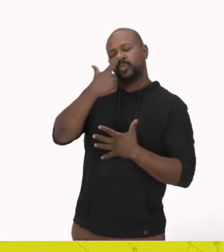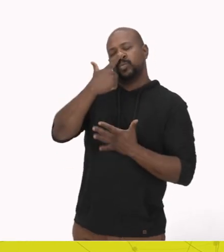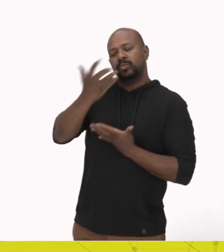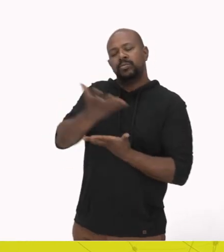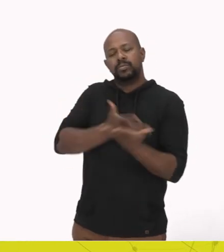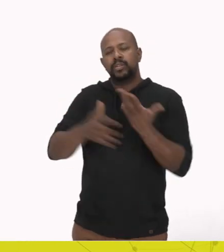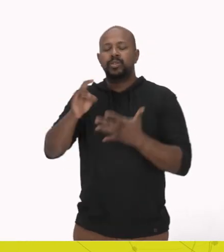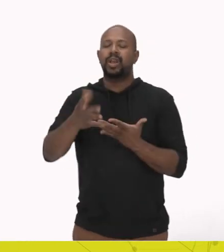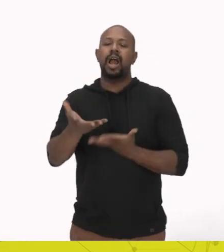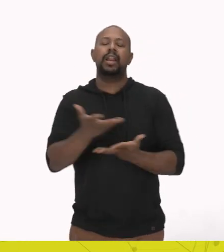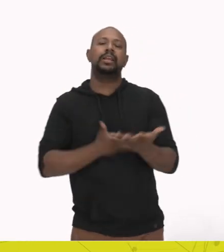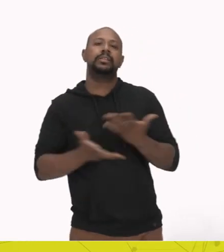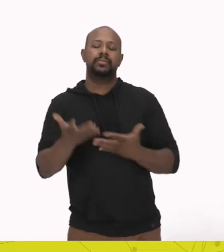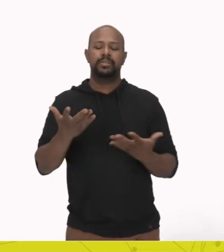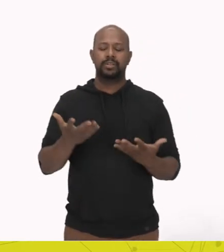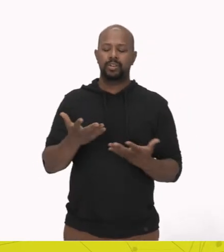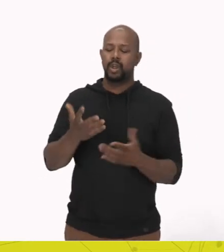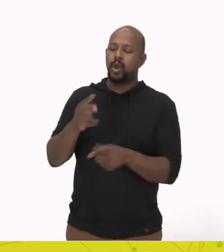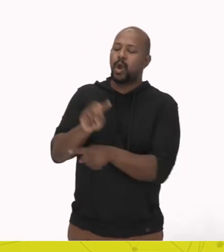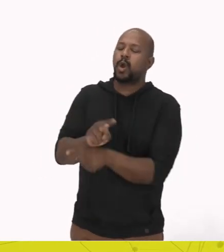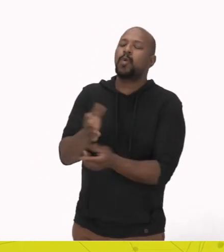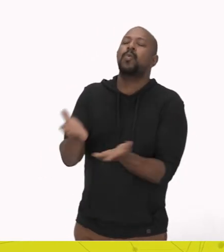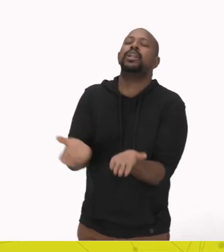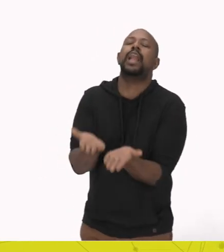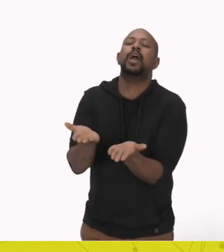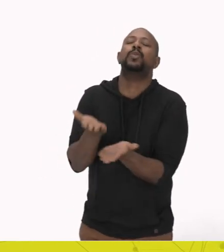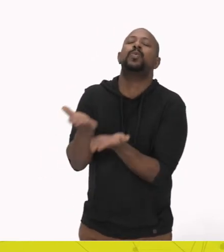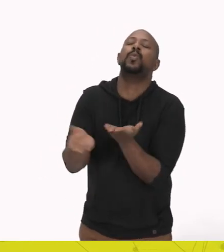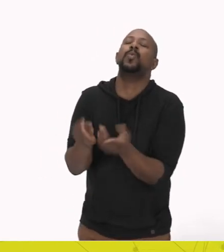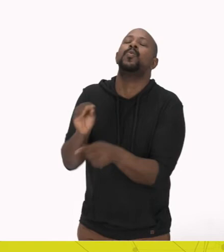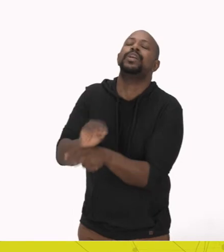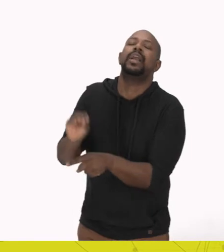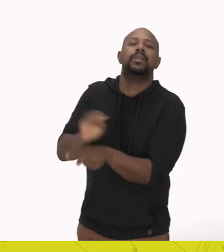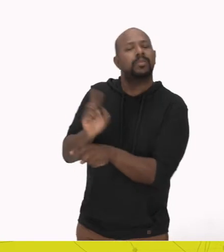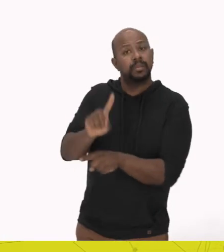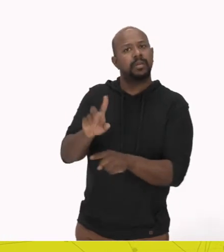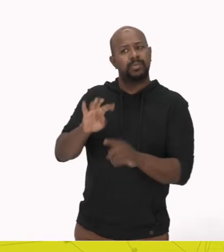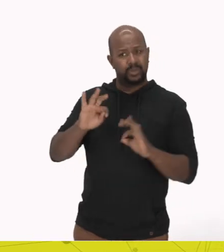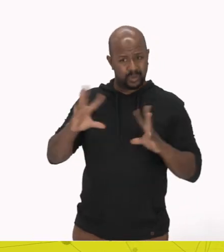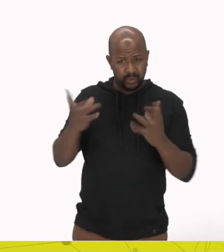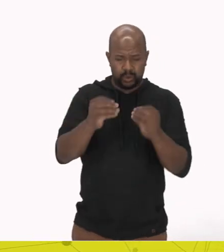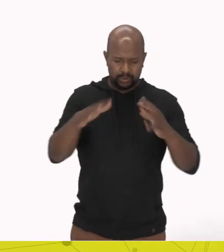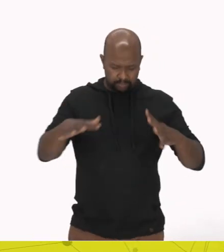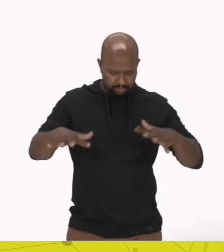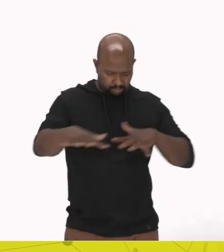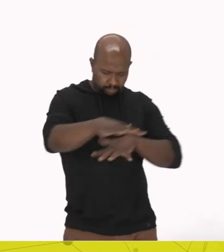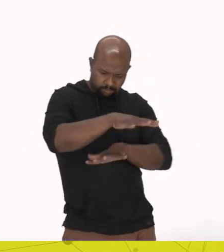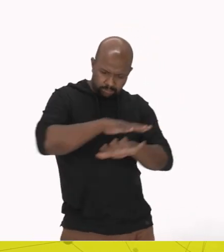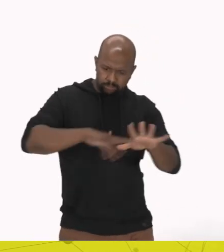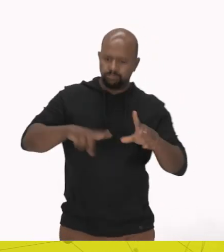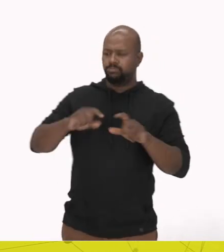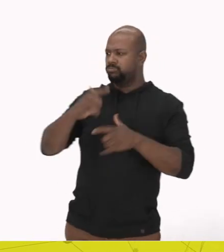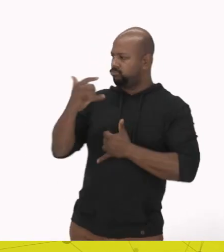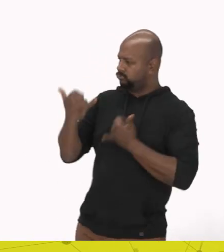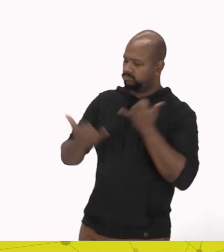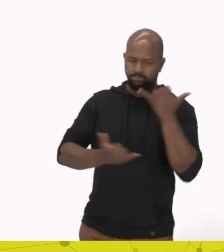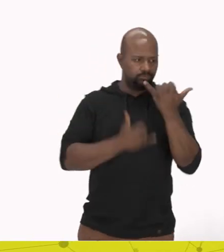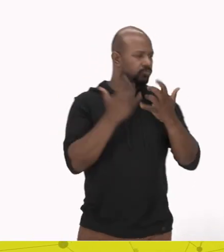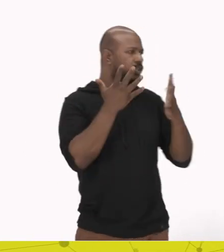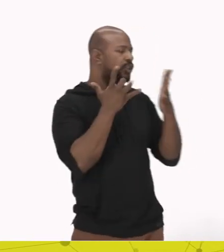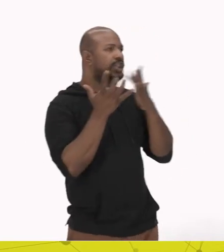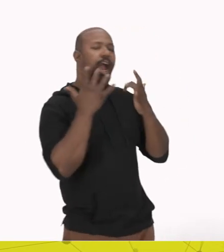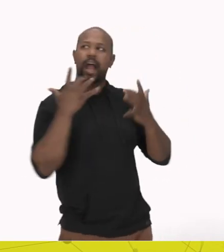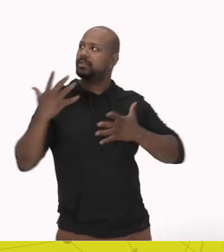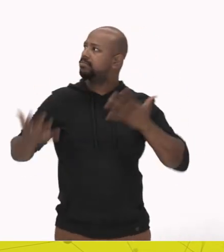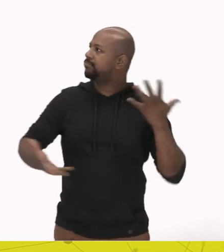afetivas para além dessa relação de cuidador, né? Colocando todos na arena para brincar e fazer